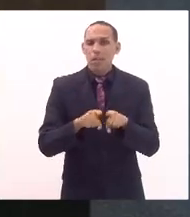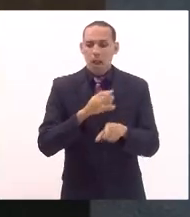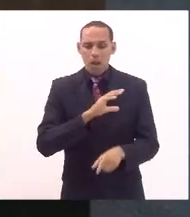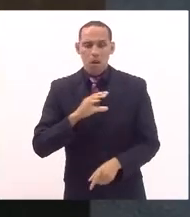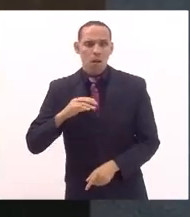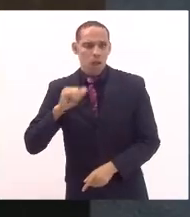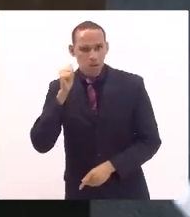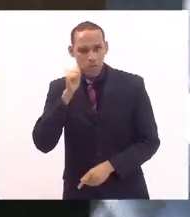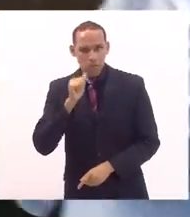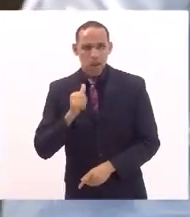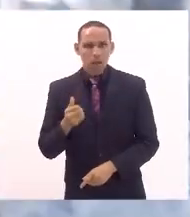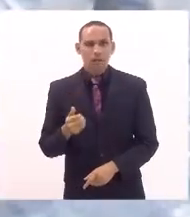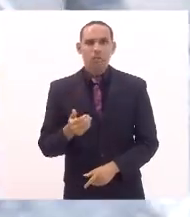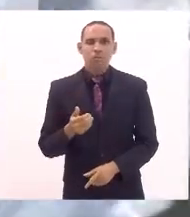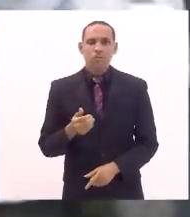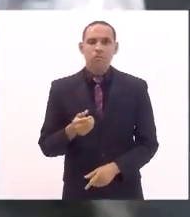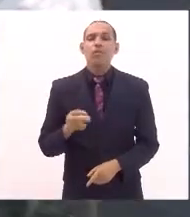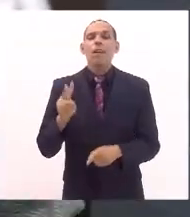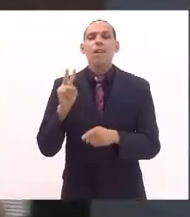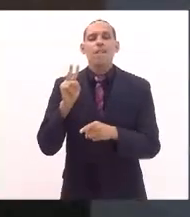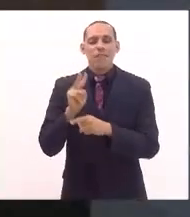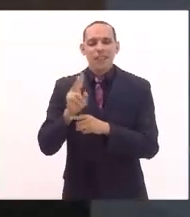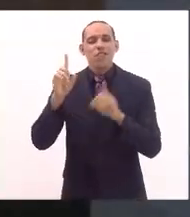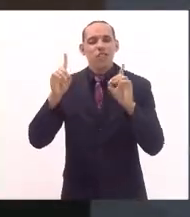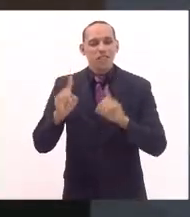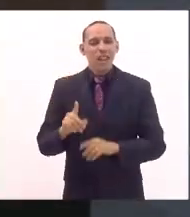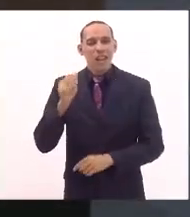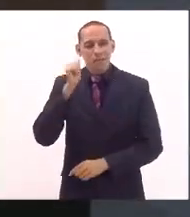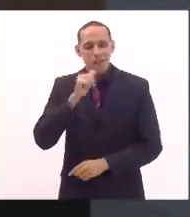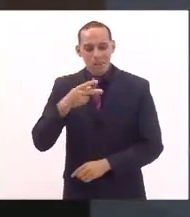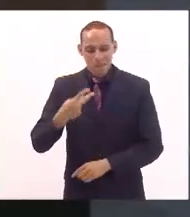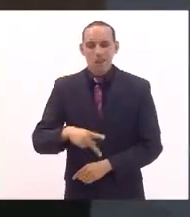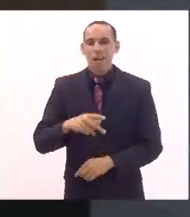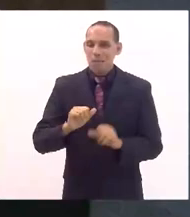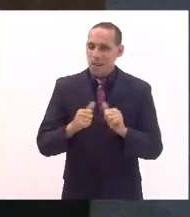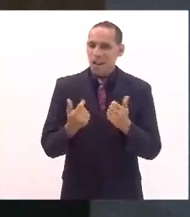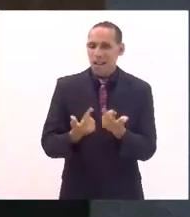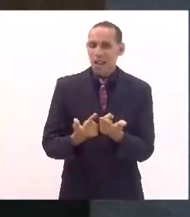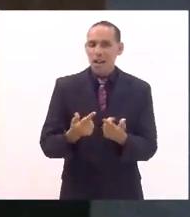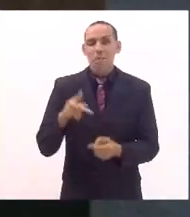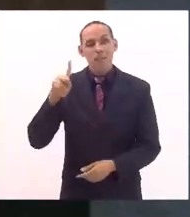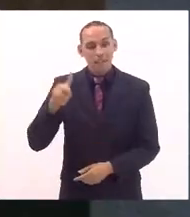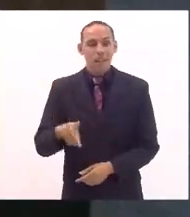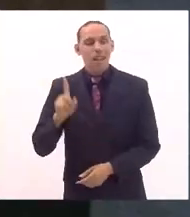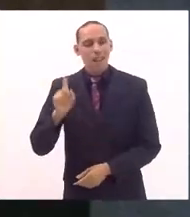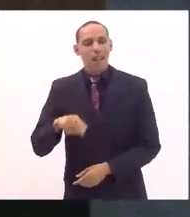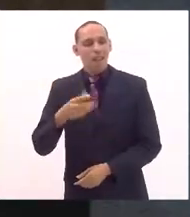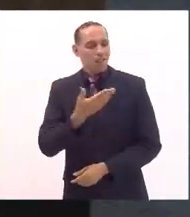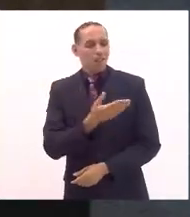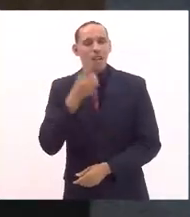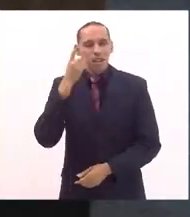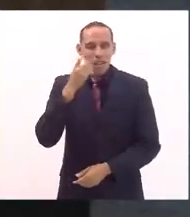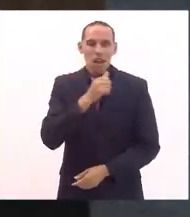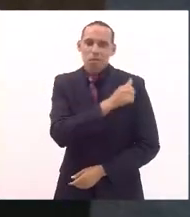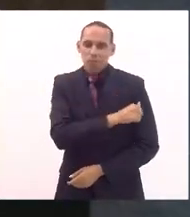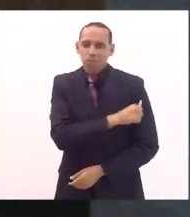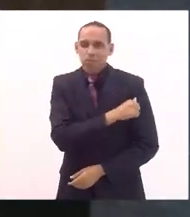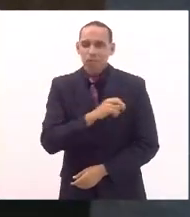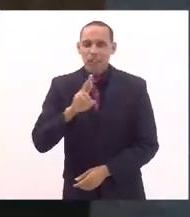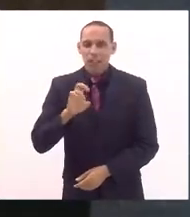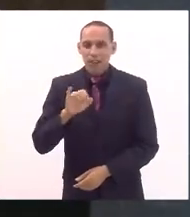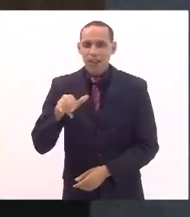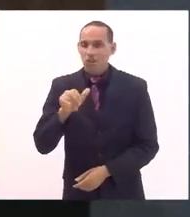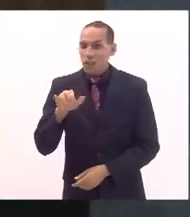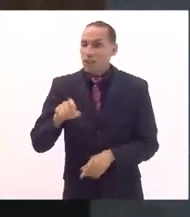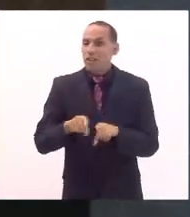mulheres tá aqui comissão de defesa dos direitos da mulher da casa presidida pela deputada enfermeira Rejane que a